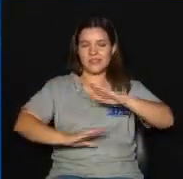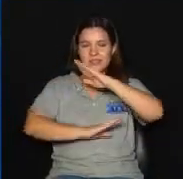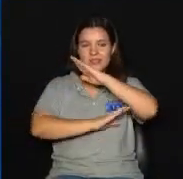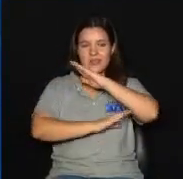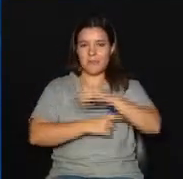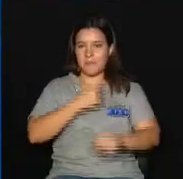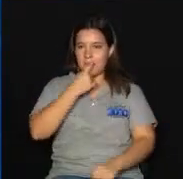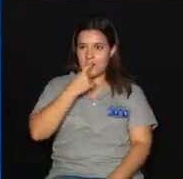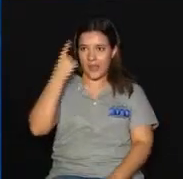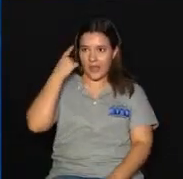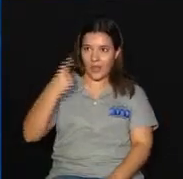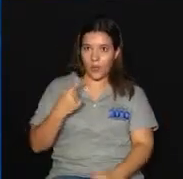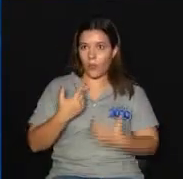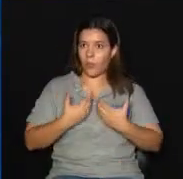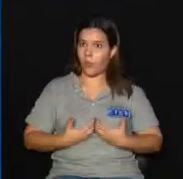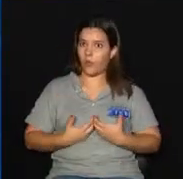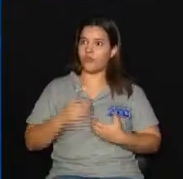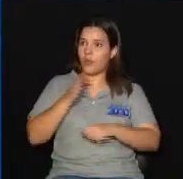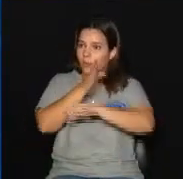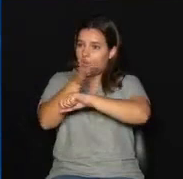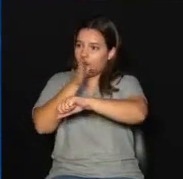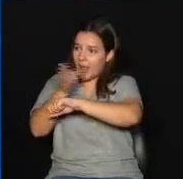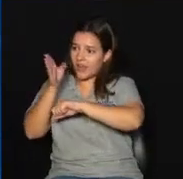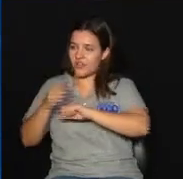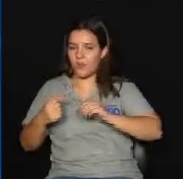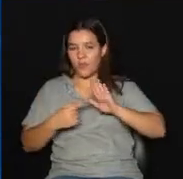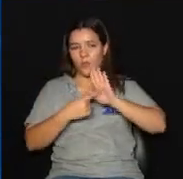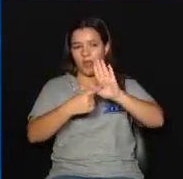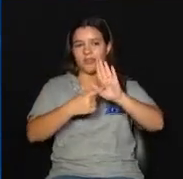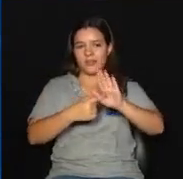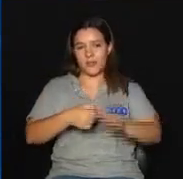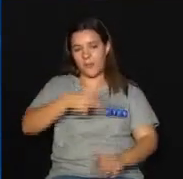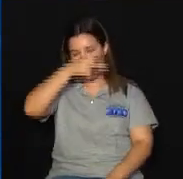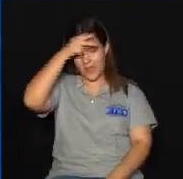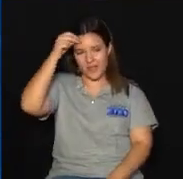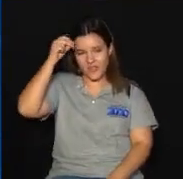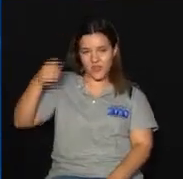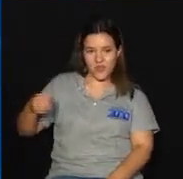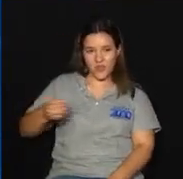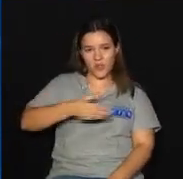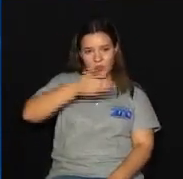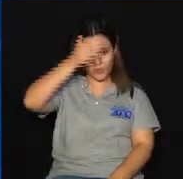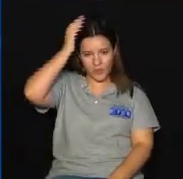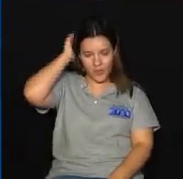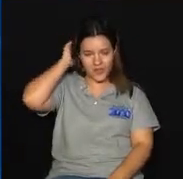incansável também para lá e para cá, já trouxe a palavrinha aqui do prefeito da cidade com